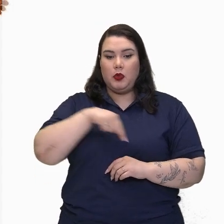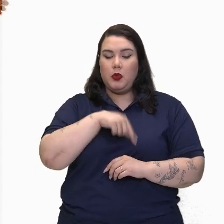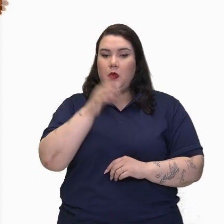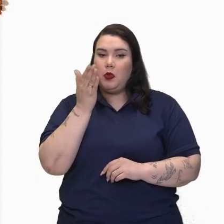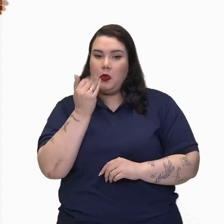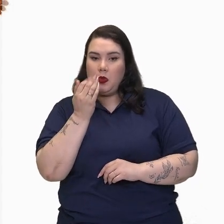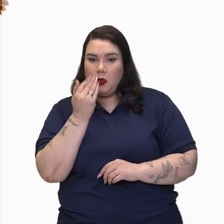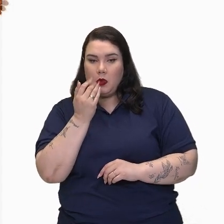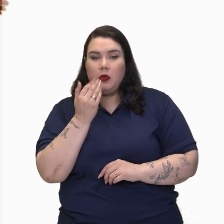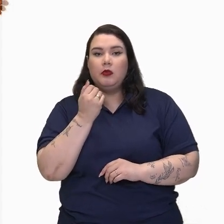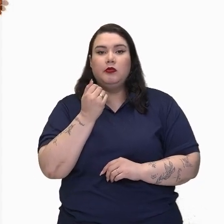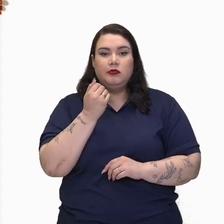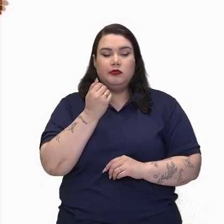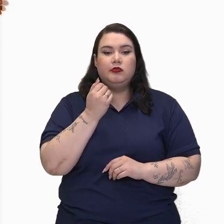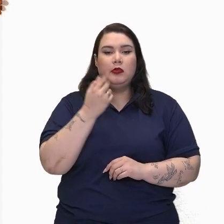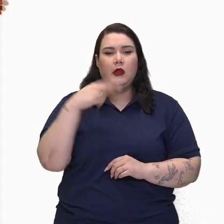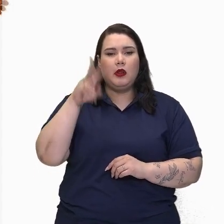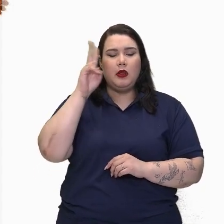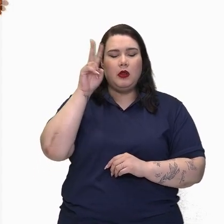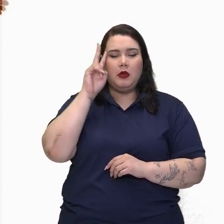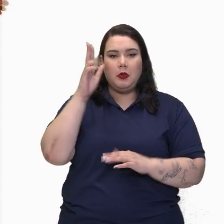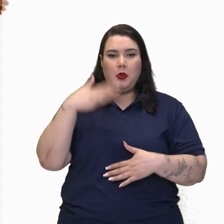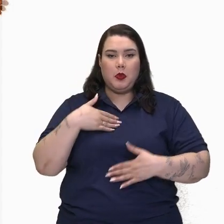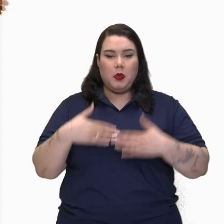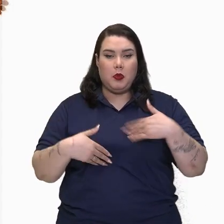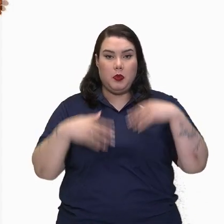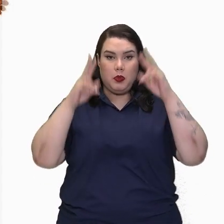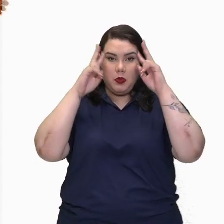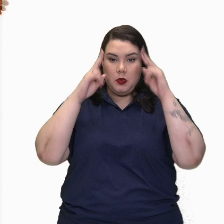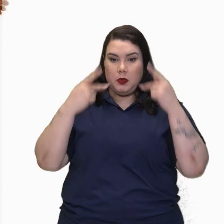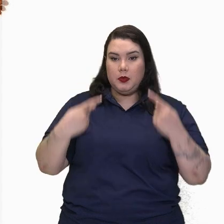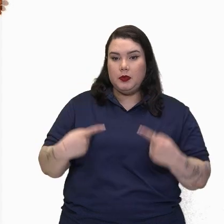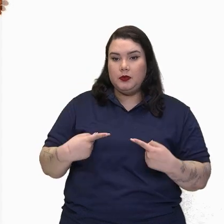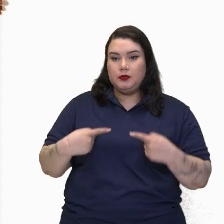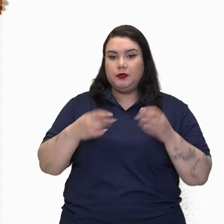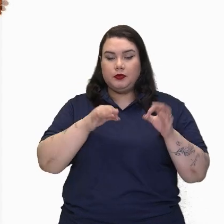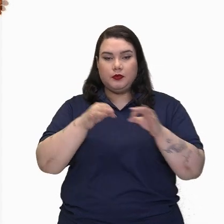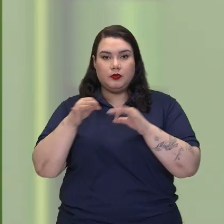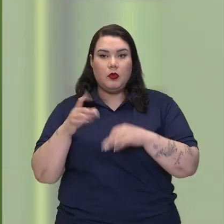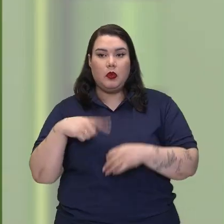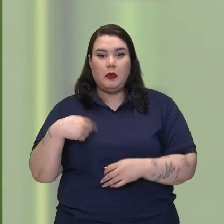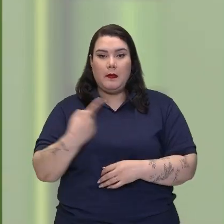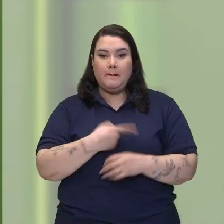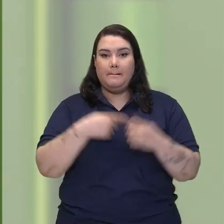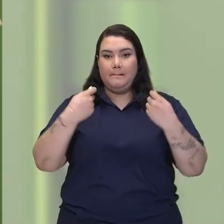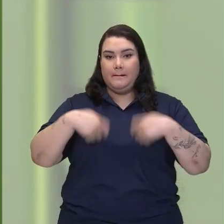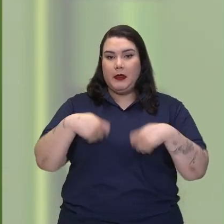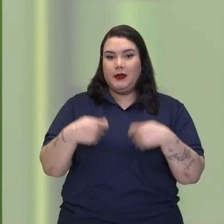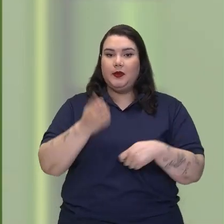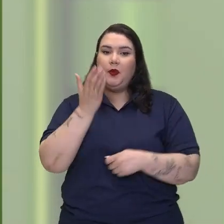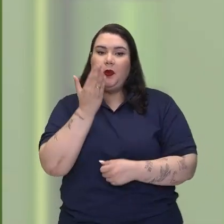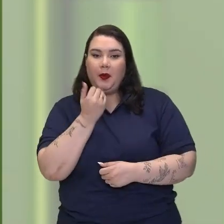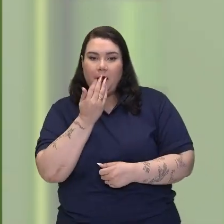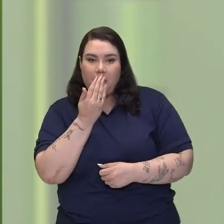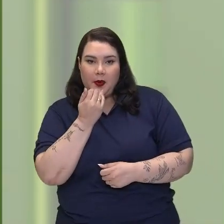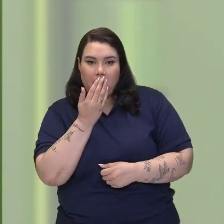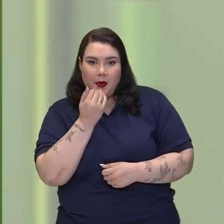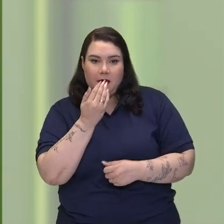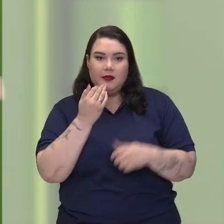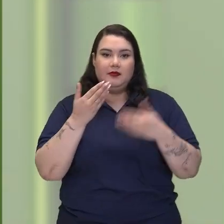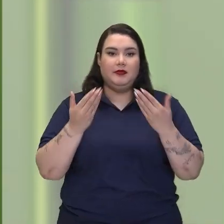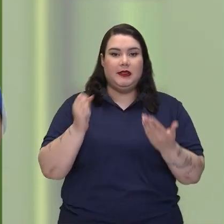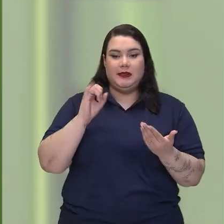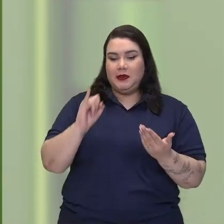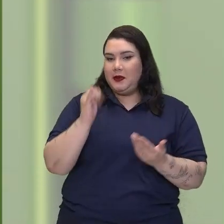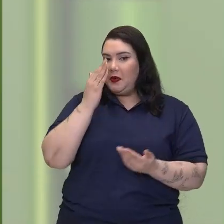Vamos lembrar aqui um pouco da gente, né? A gente precisa o quê? Comer, né? Se a gente